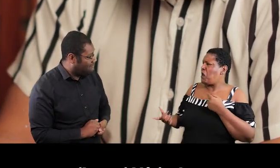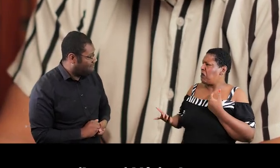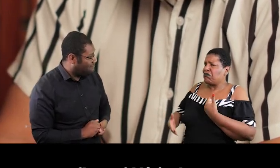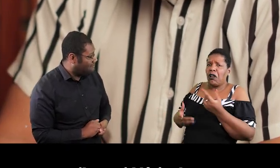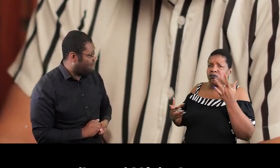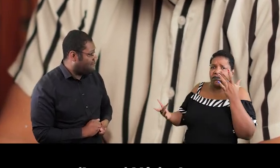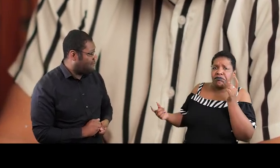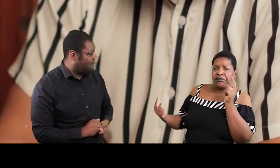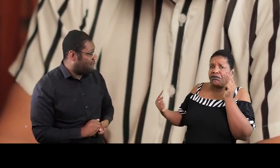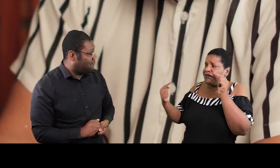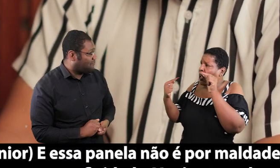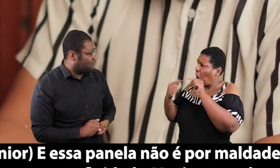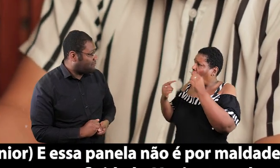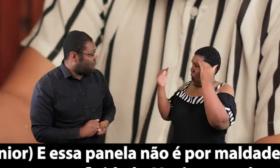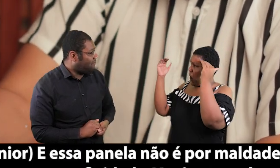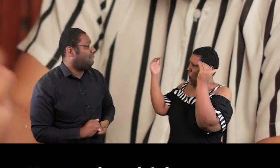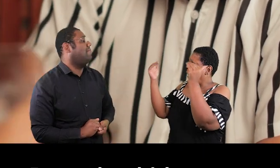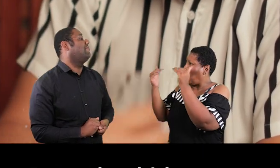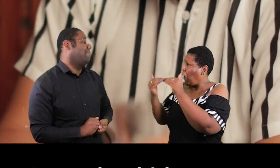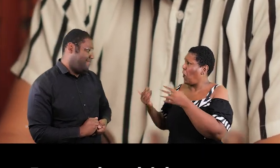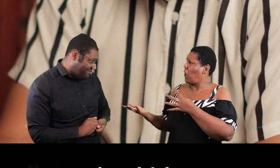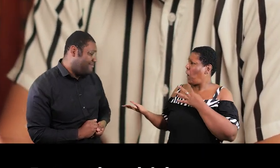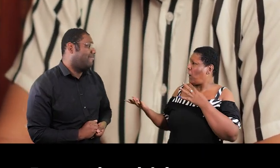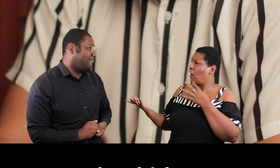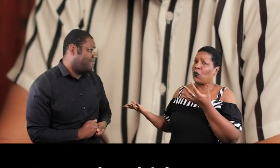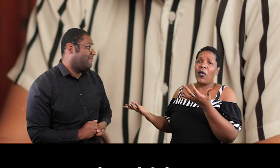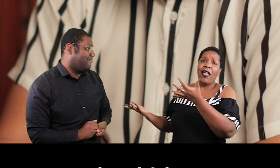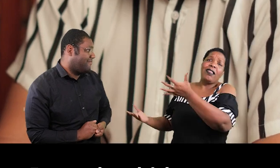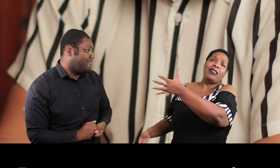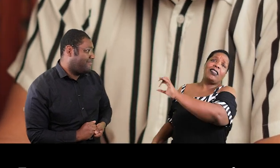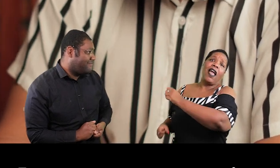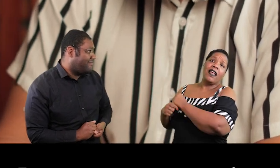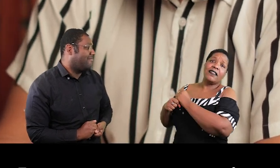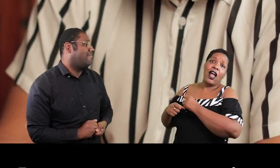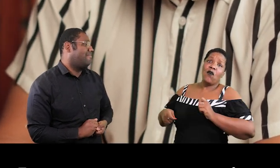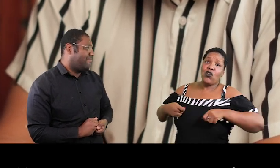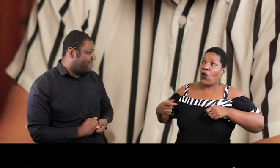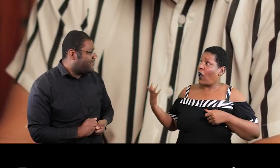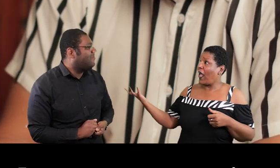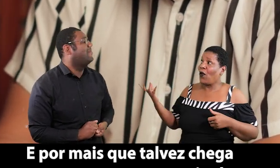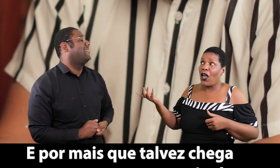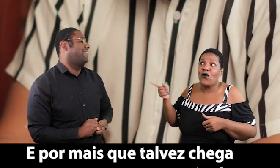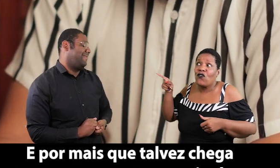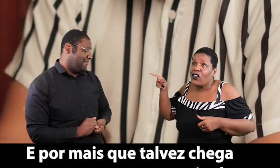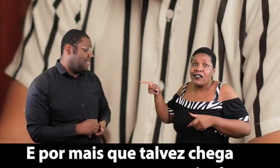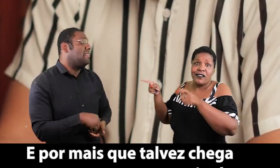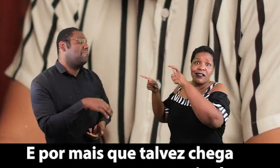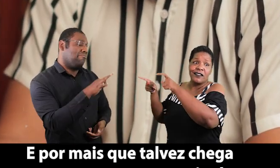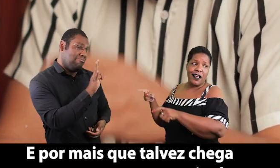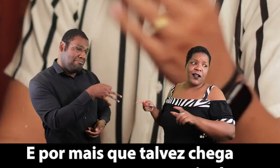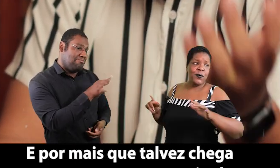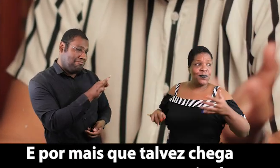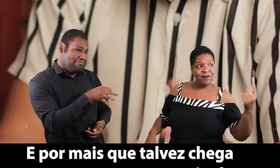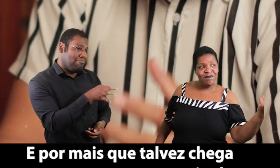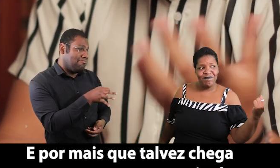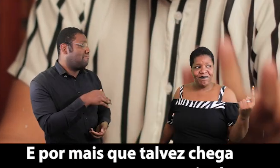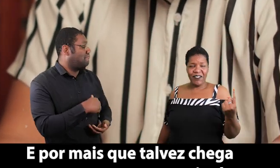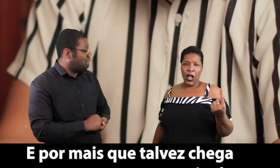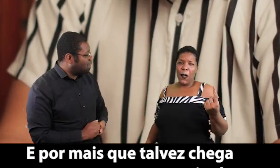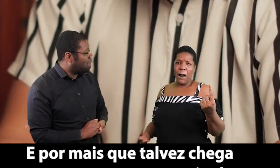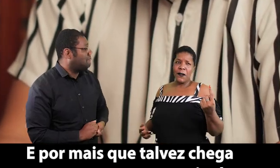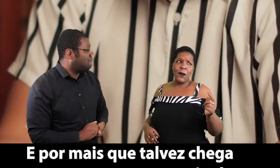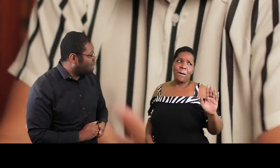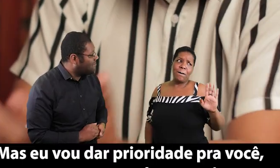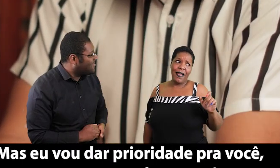simplesmente por afinidade, né? Você concorda que se eu te conheço há 10 anos, eu vou querer tocar com você. Certo. Por mais que talvez chegue outra pessoa que toque